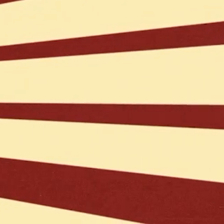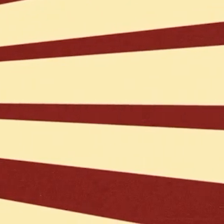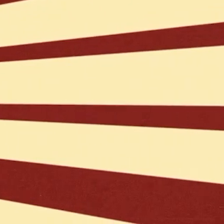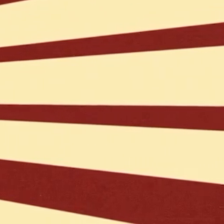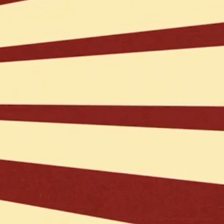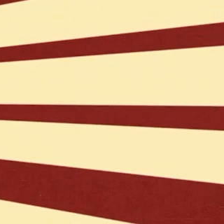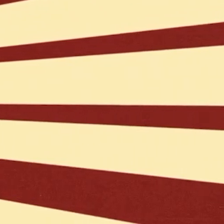n